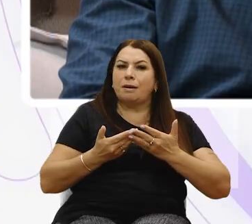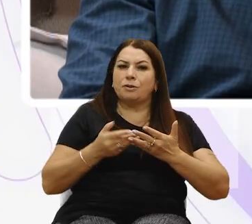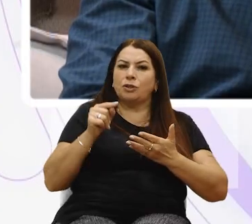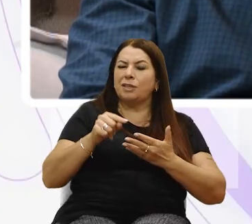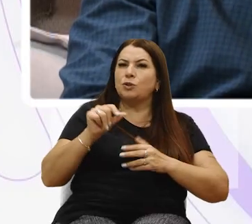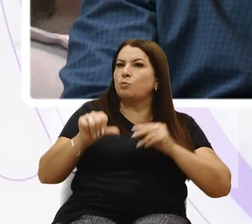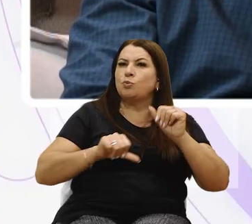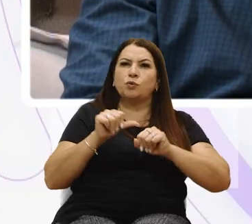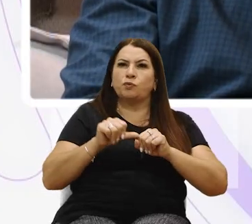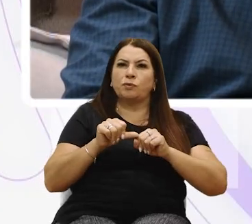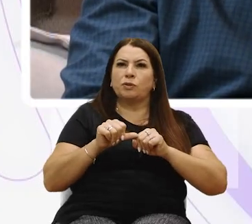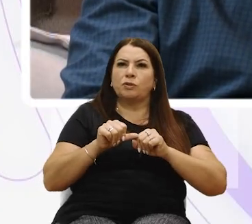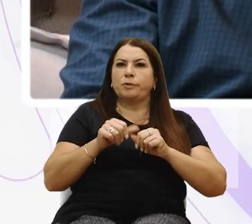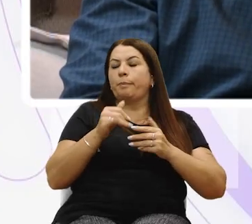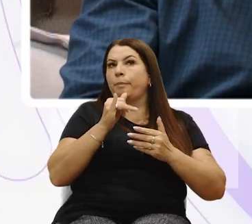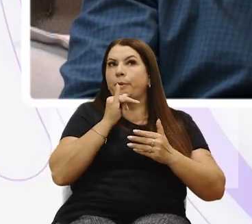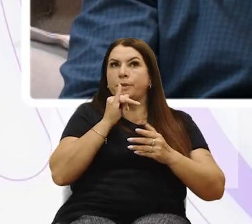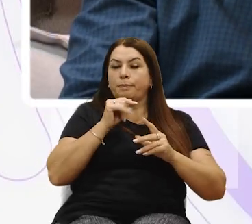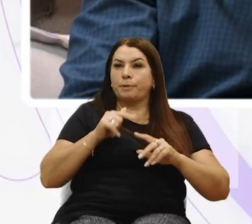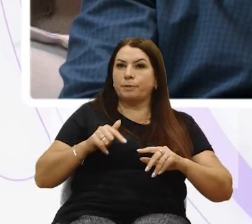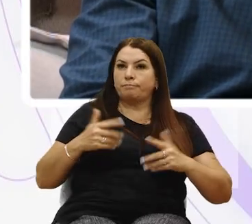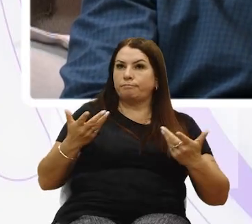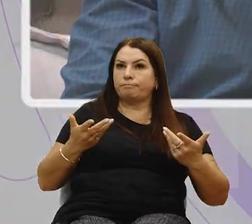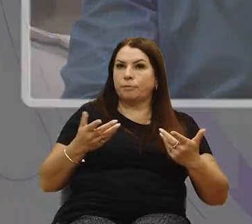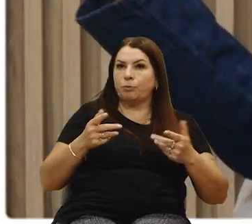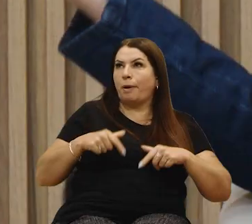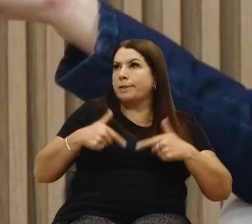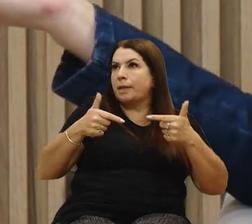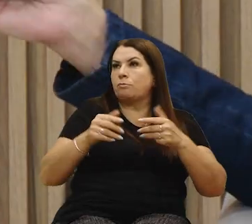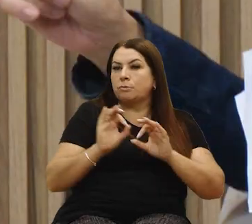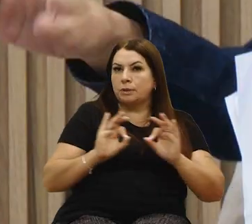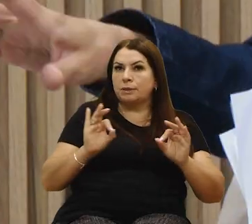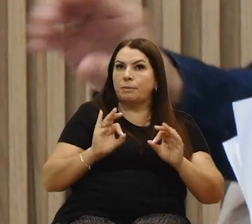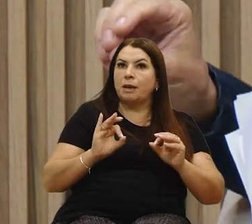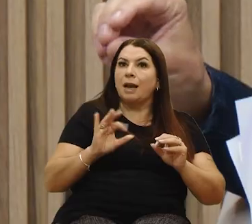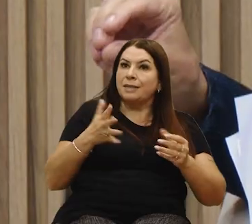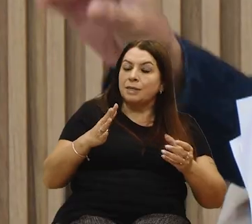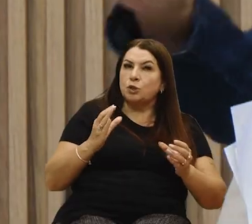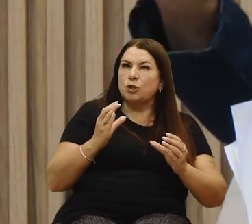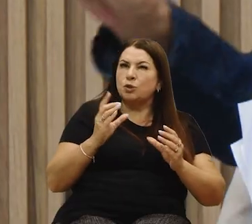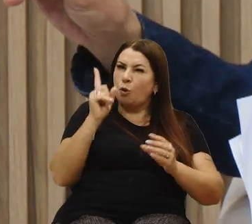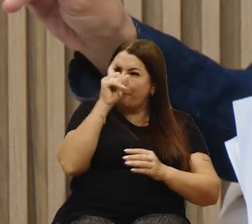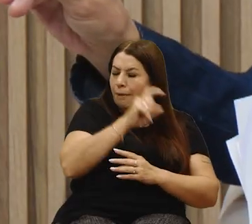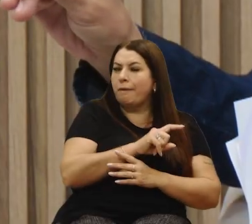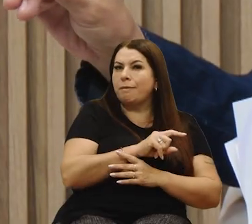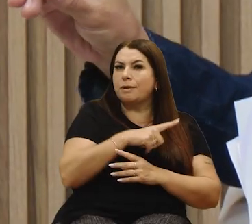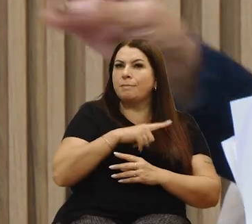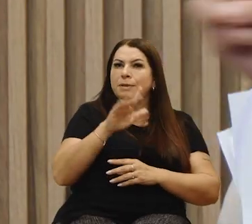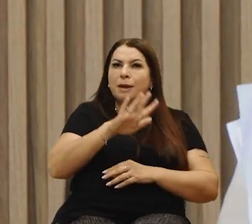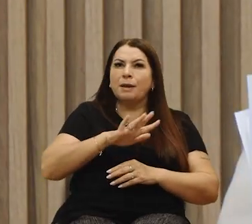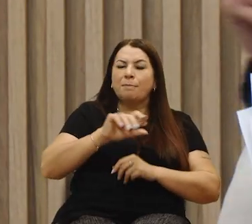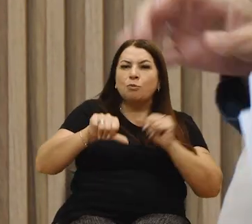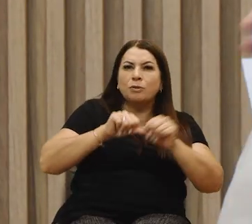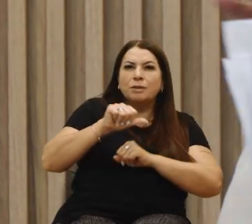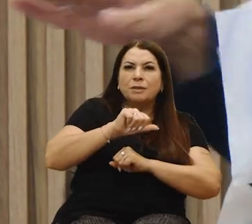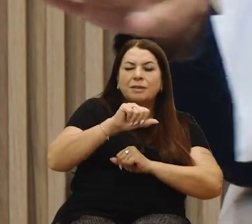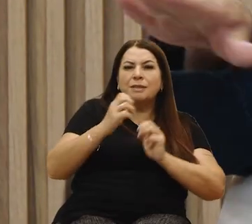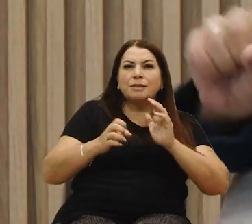isso modifique uma ação? Não, às vezes é simples, assim, às vezes é complexa, mas assim, desde a mudança no ambiente, eu sei que tem